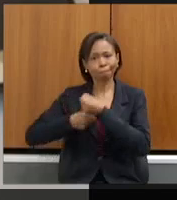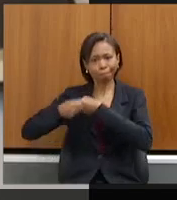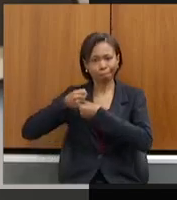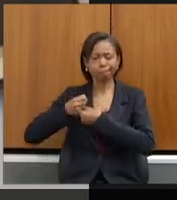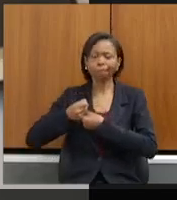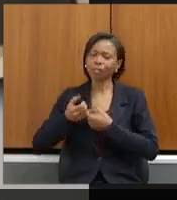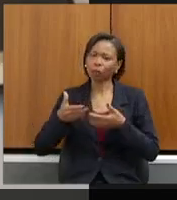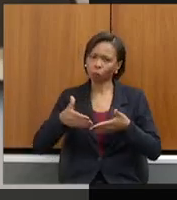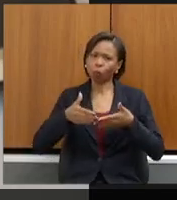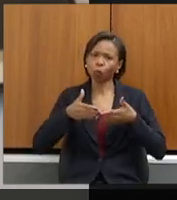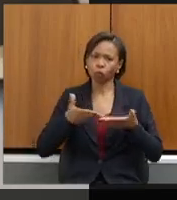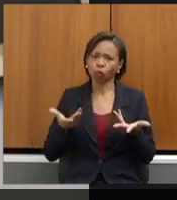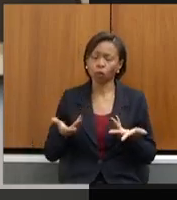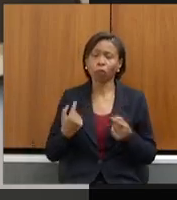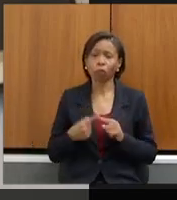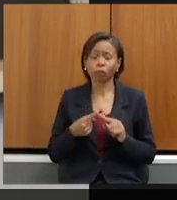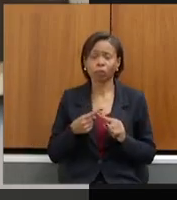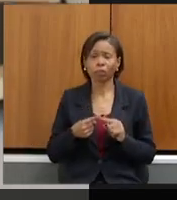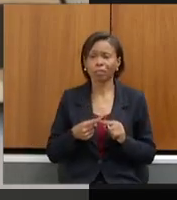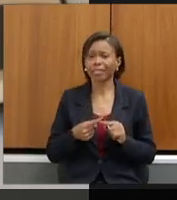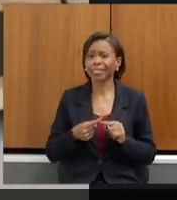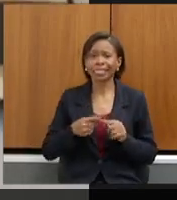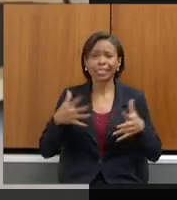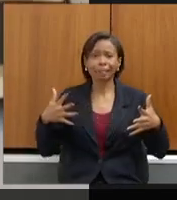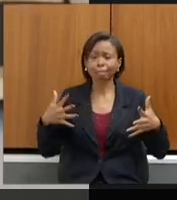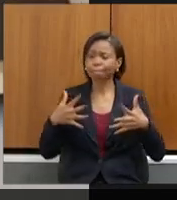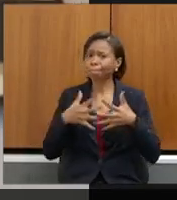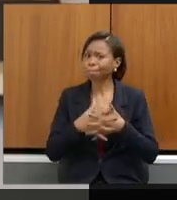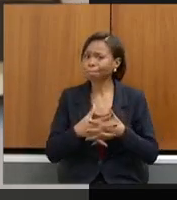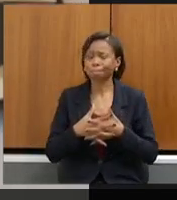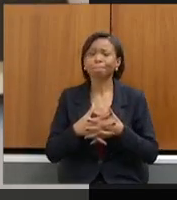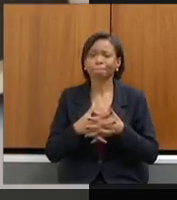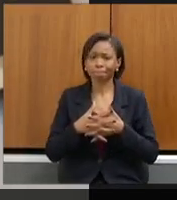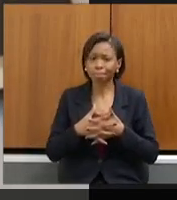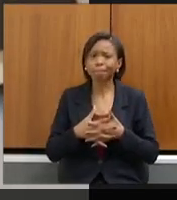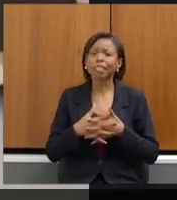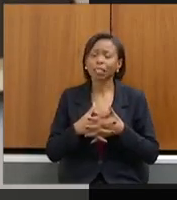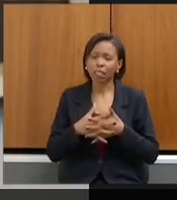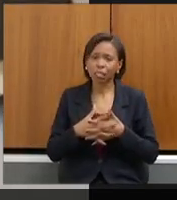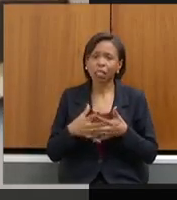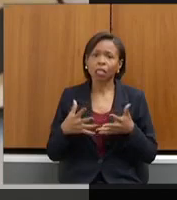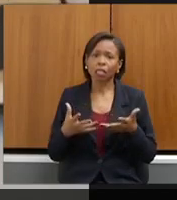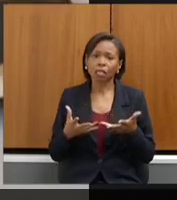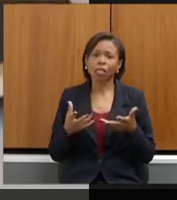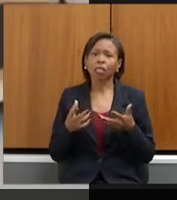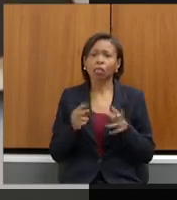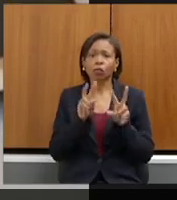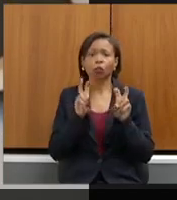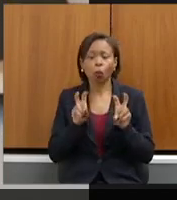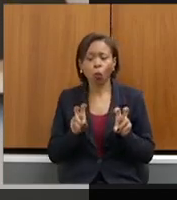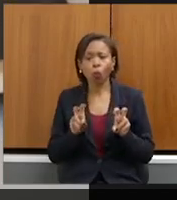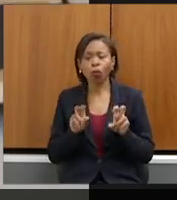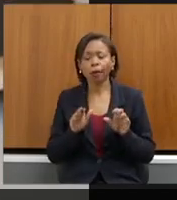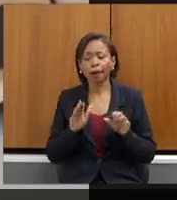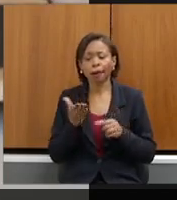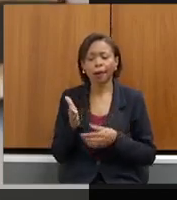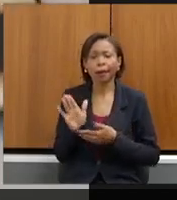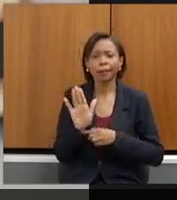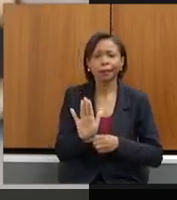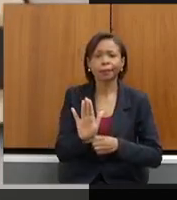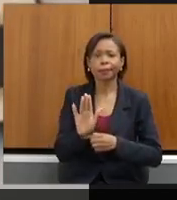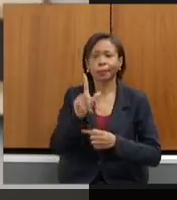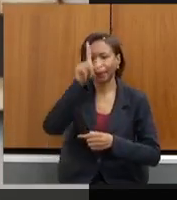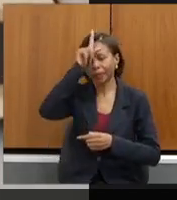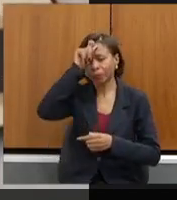total descompasso aí no na questão dos dos hospitais que às vezes ficam